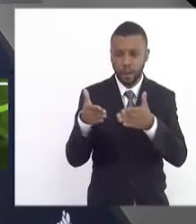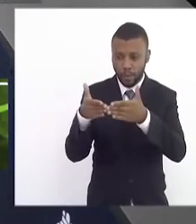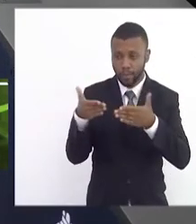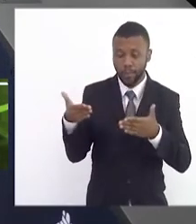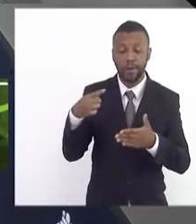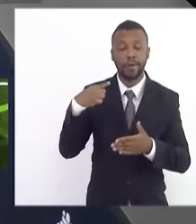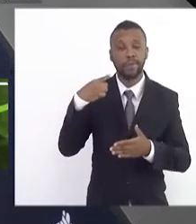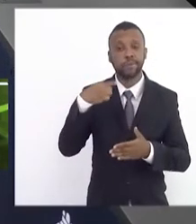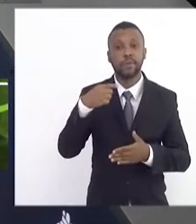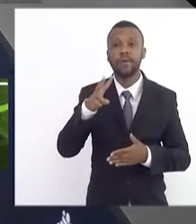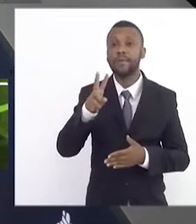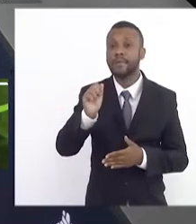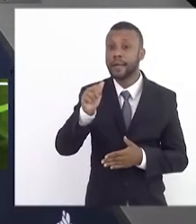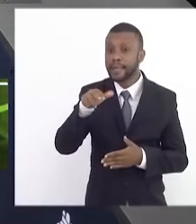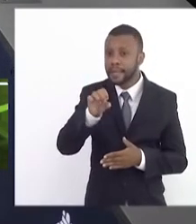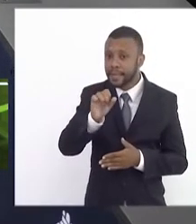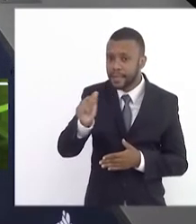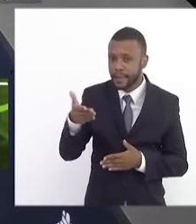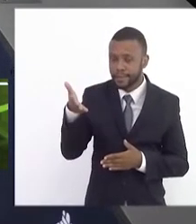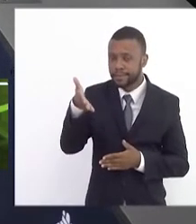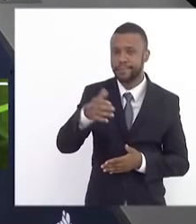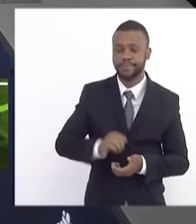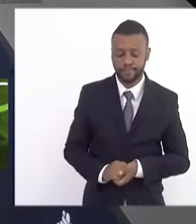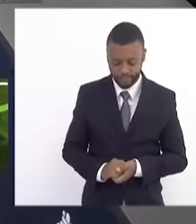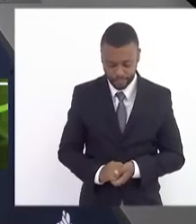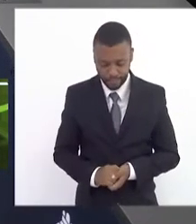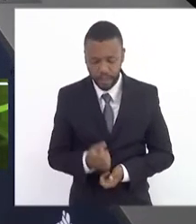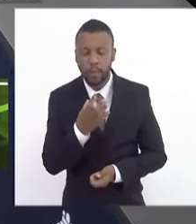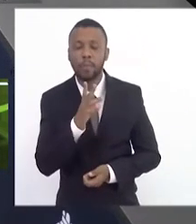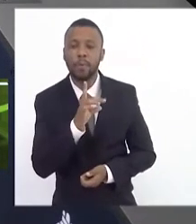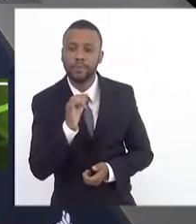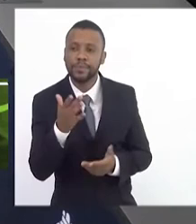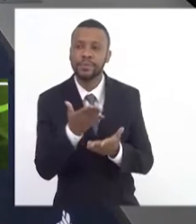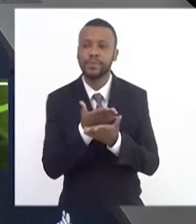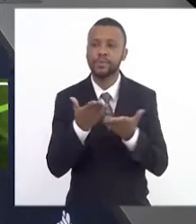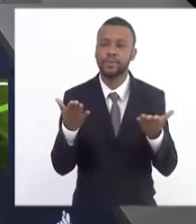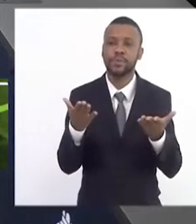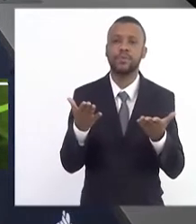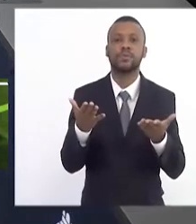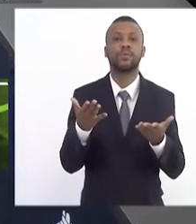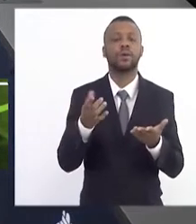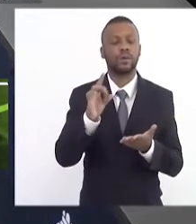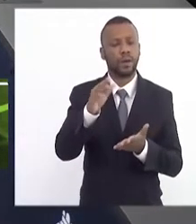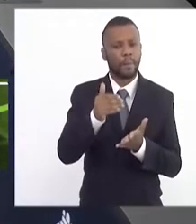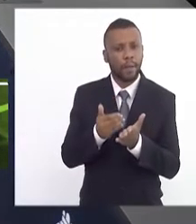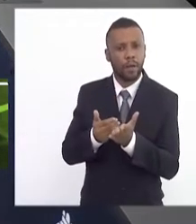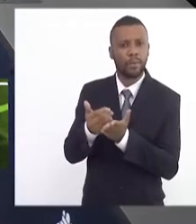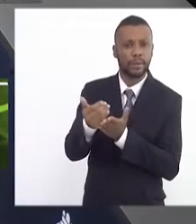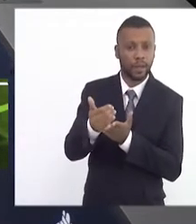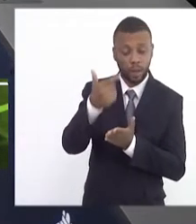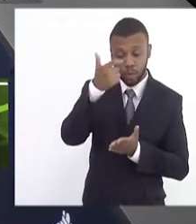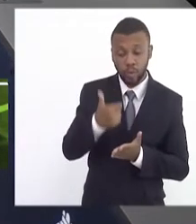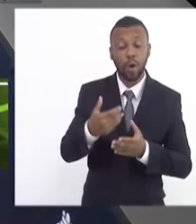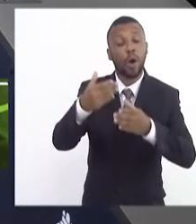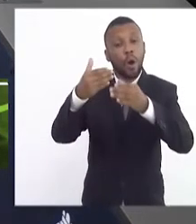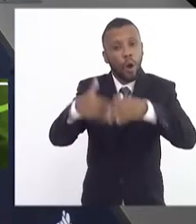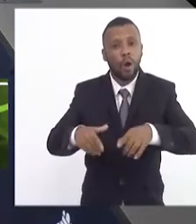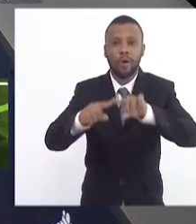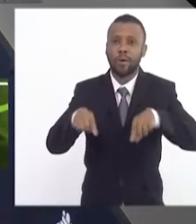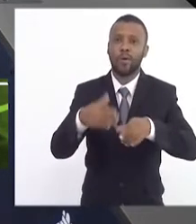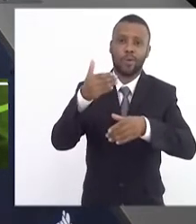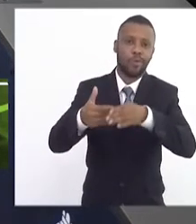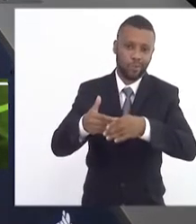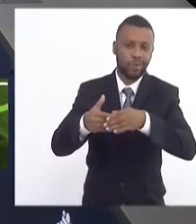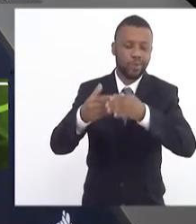Tá ligado. Bom dia a todos. Só para iniciar, eu sou concursada, sou